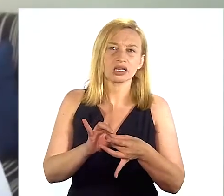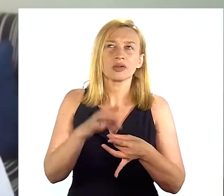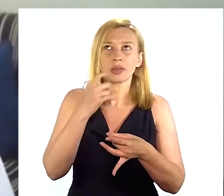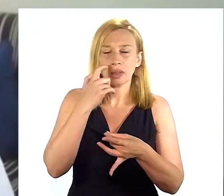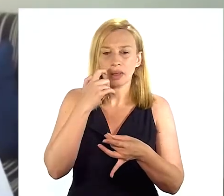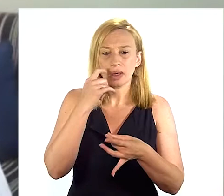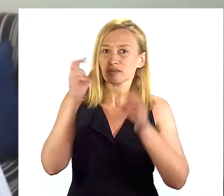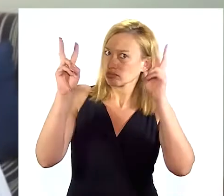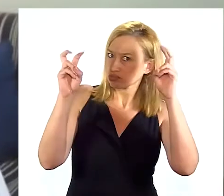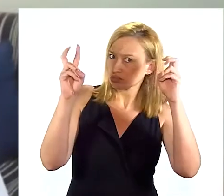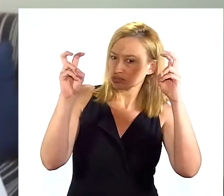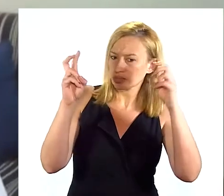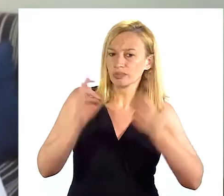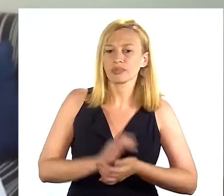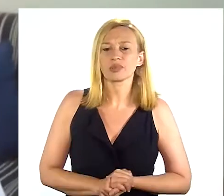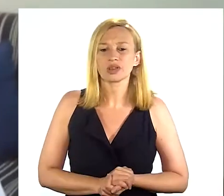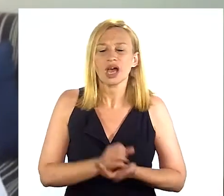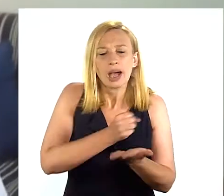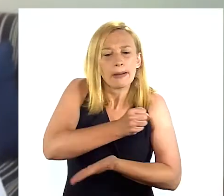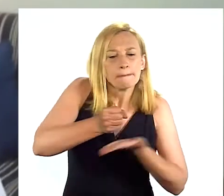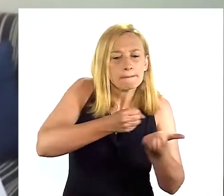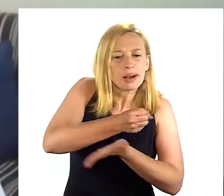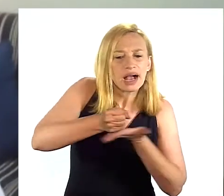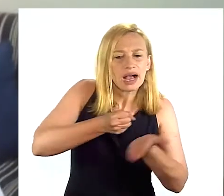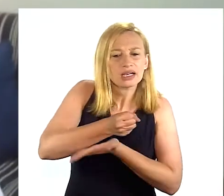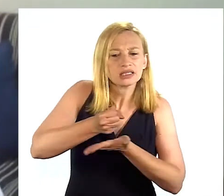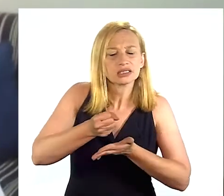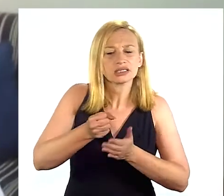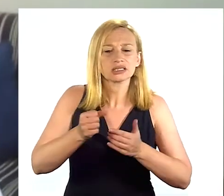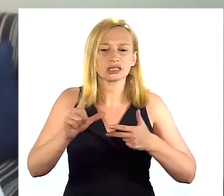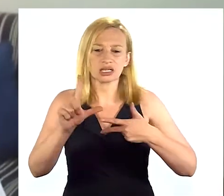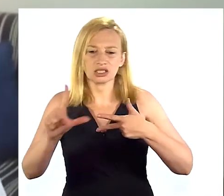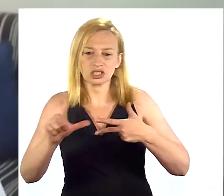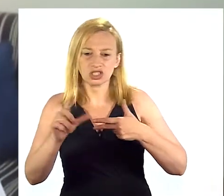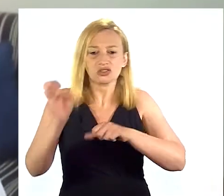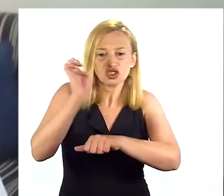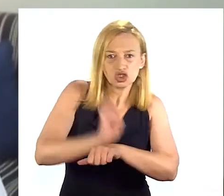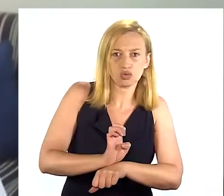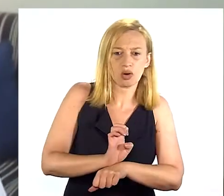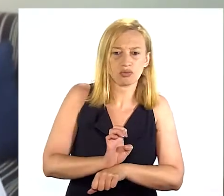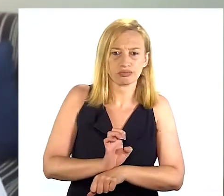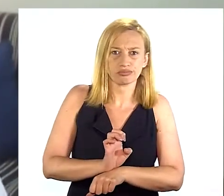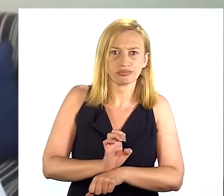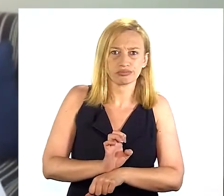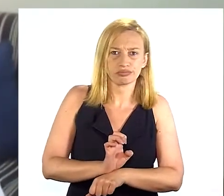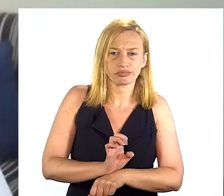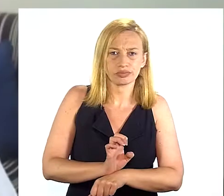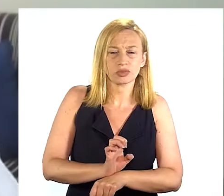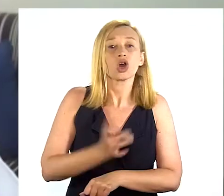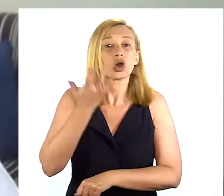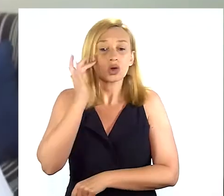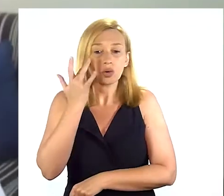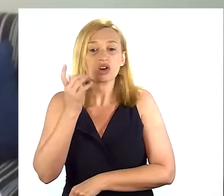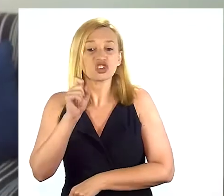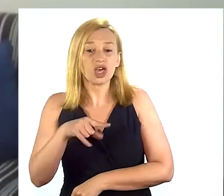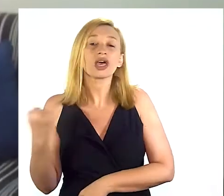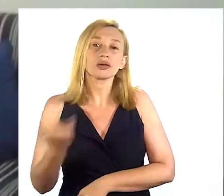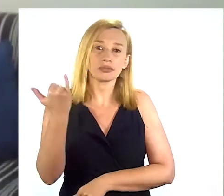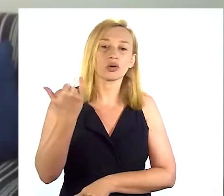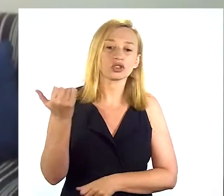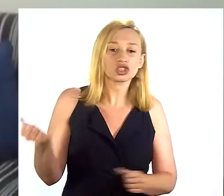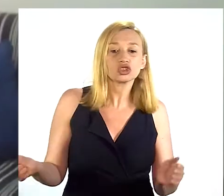nesses assuntos a base legislativa estadual, né? Porque eu acho